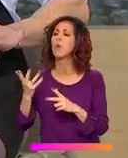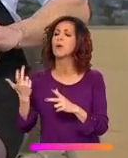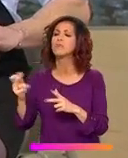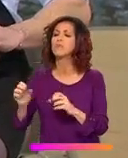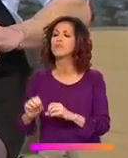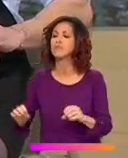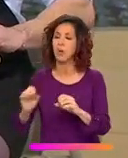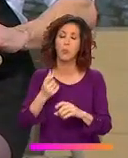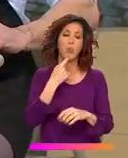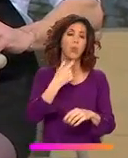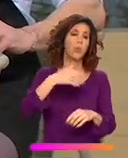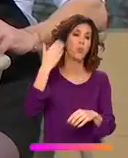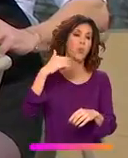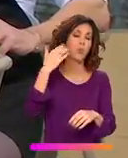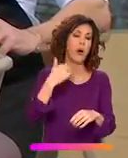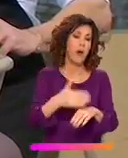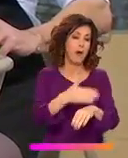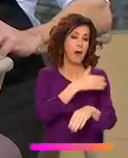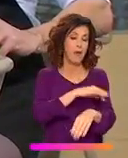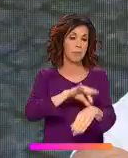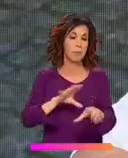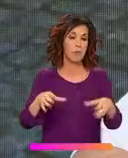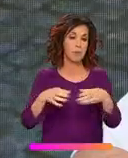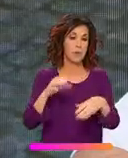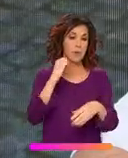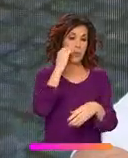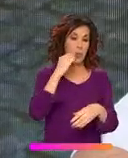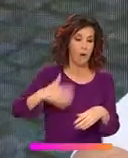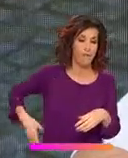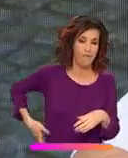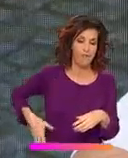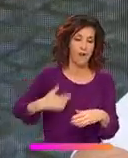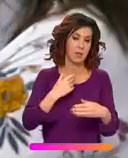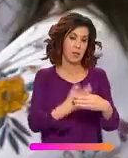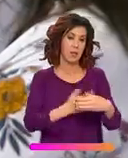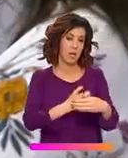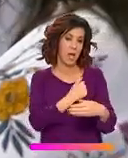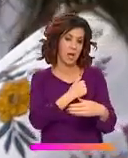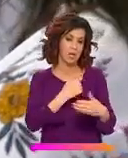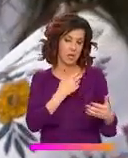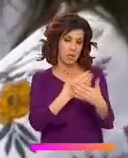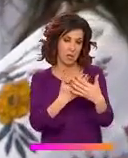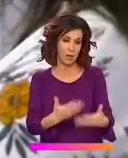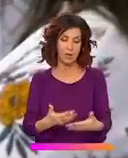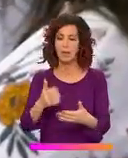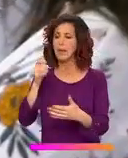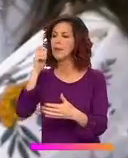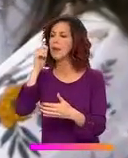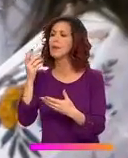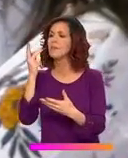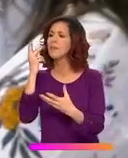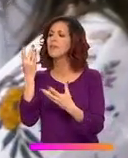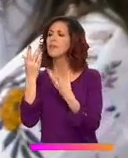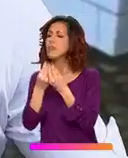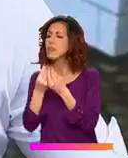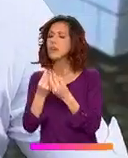ciática e já estava em casa e depois fiquei mais em casa. E vive com alguém em sua casa? Vivo com a minha filha. Ah. Então, ela repara, cuida de mim. E do que é que tem mais saudades?